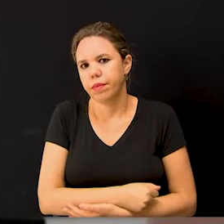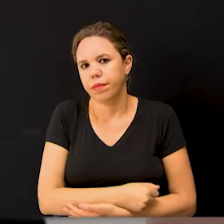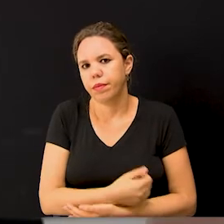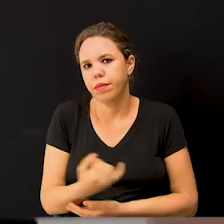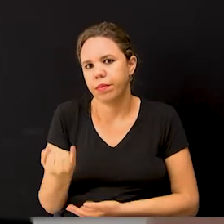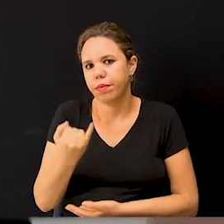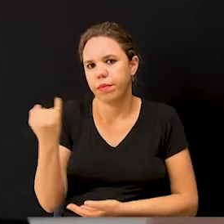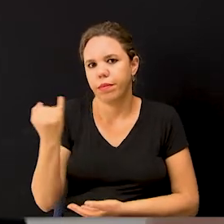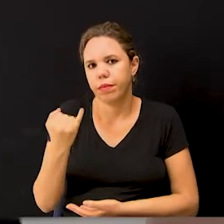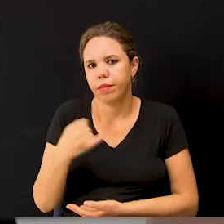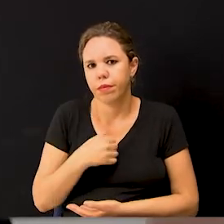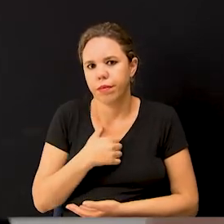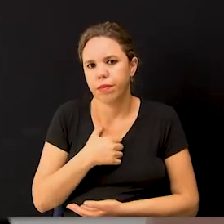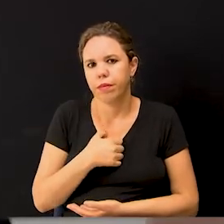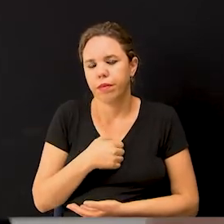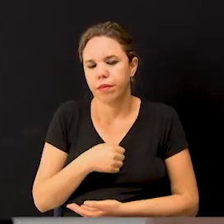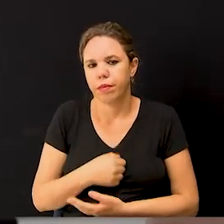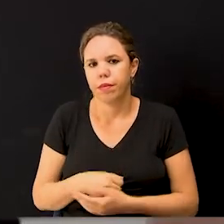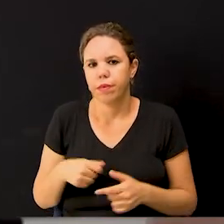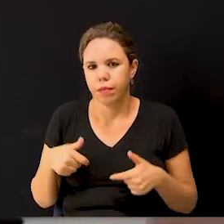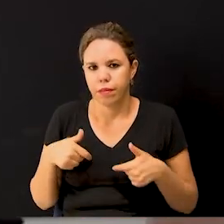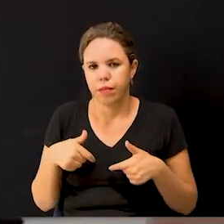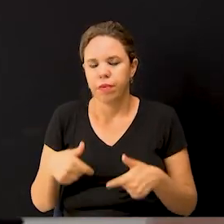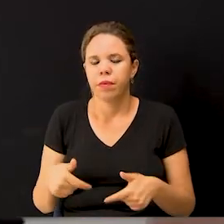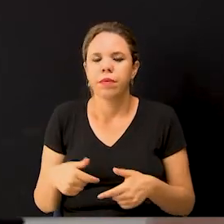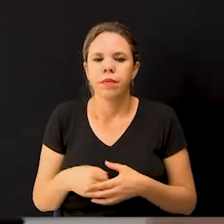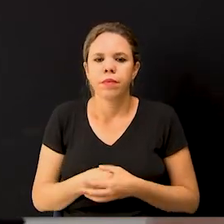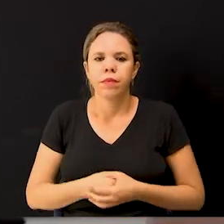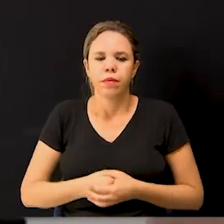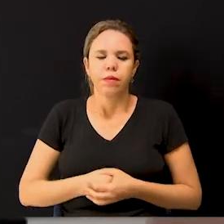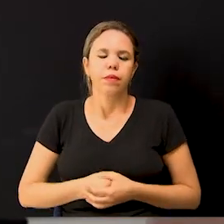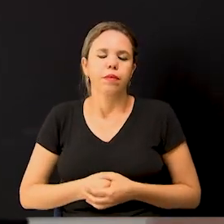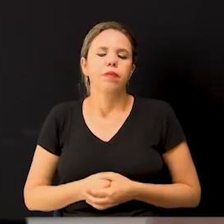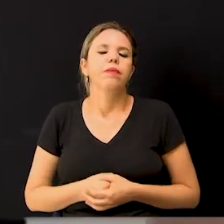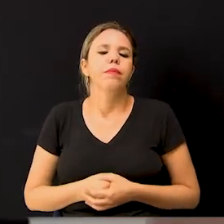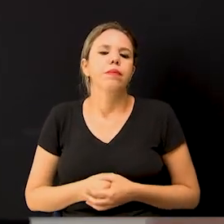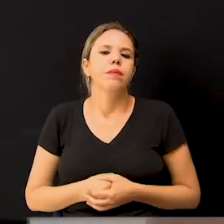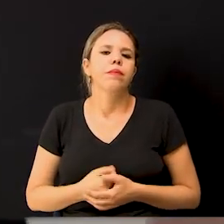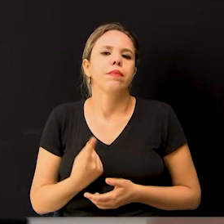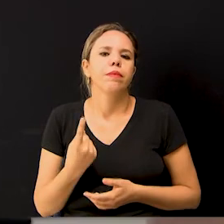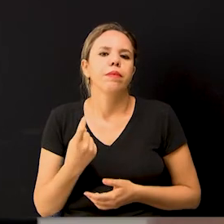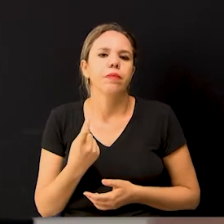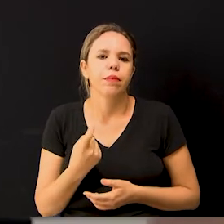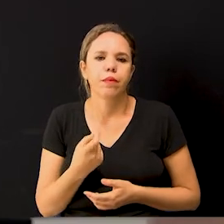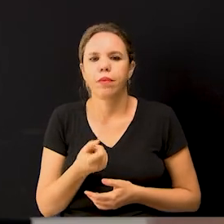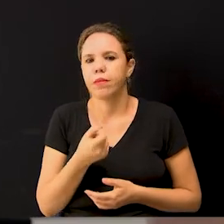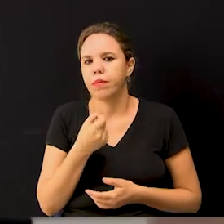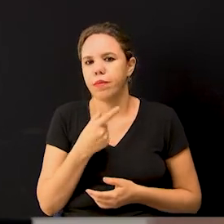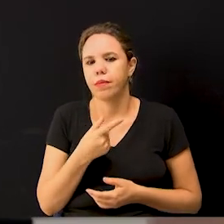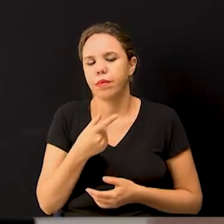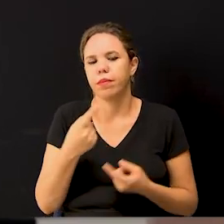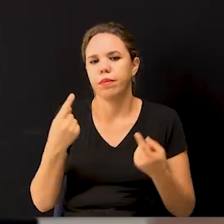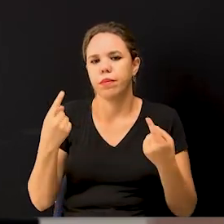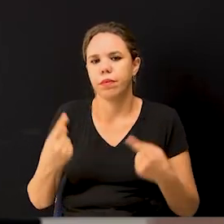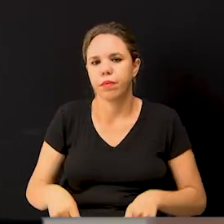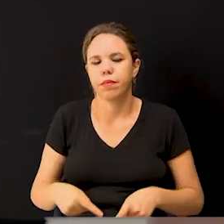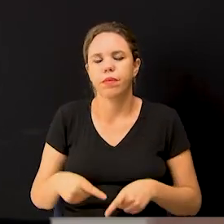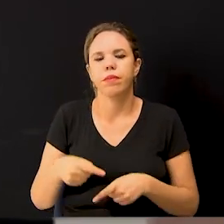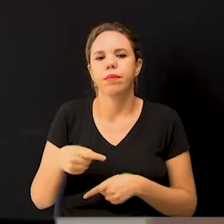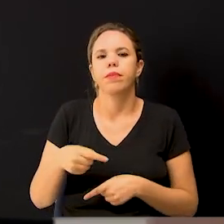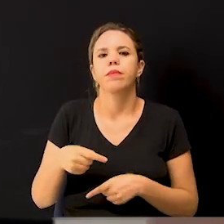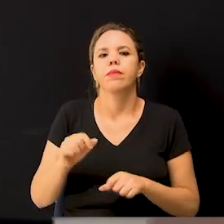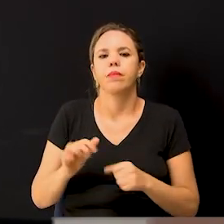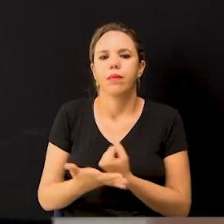É muito importante essa atitude, porque o único remédio que tem para a